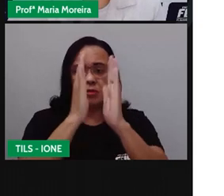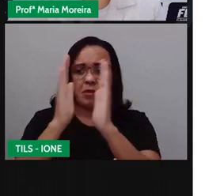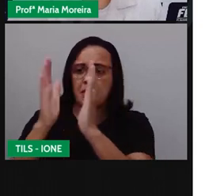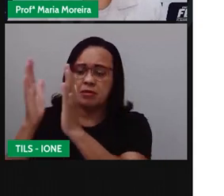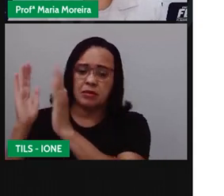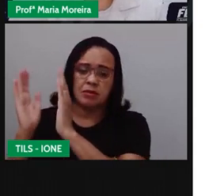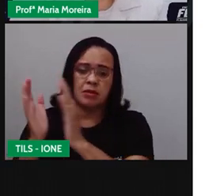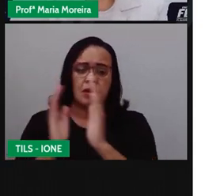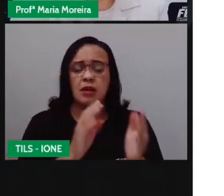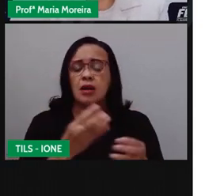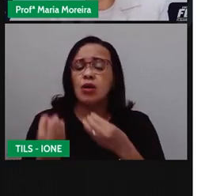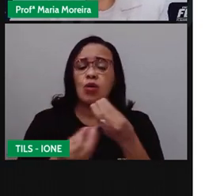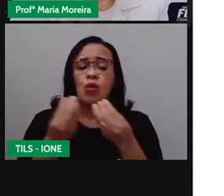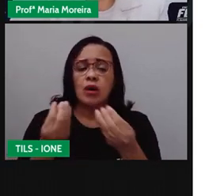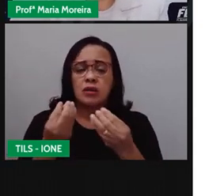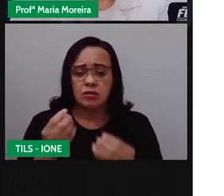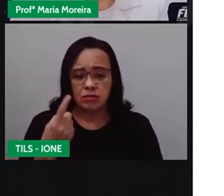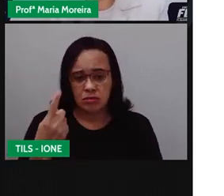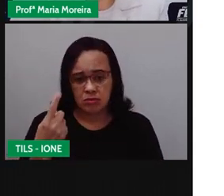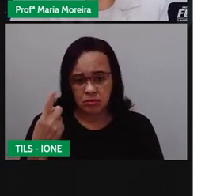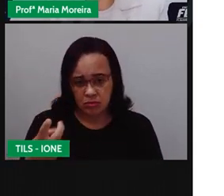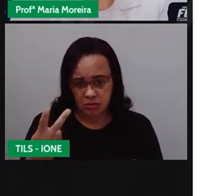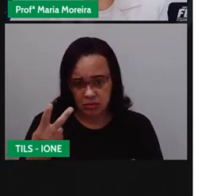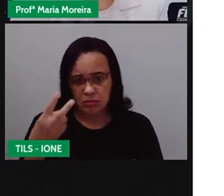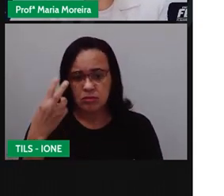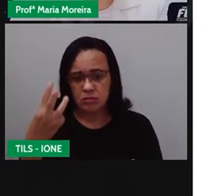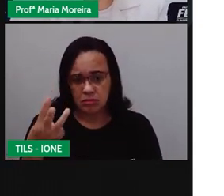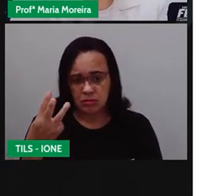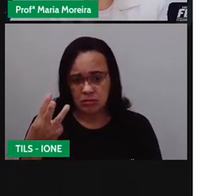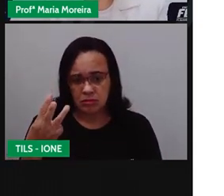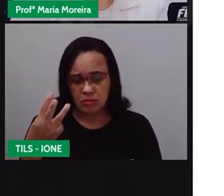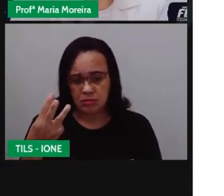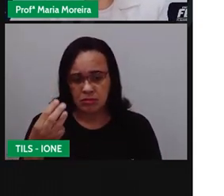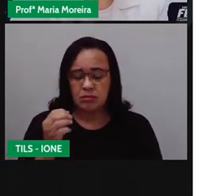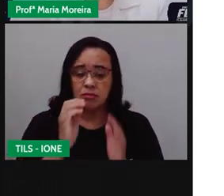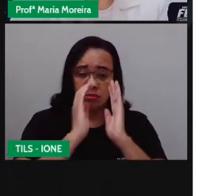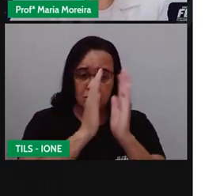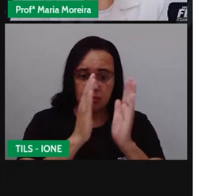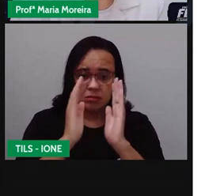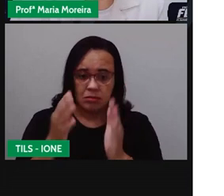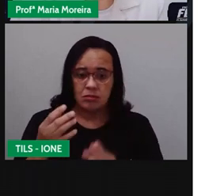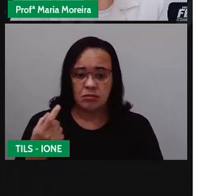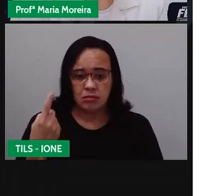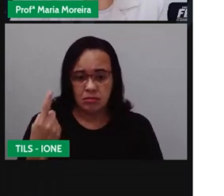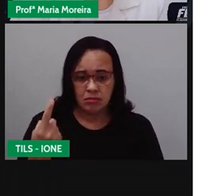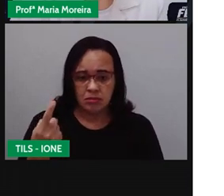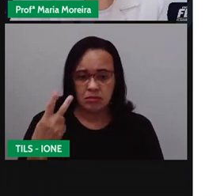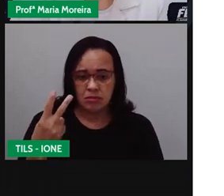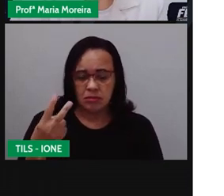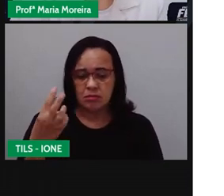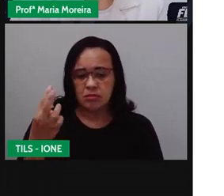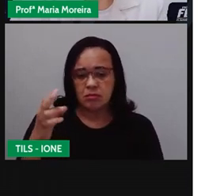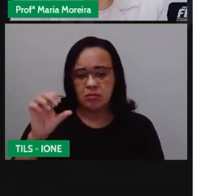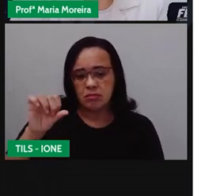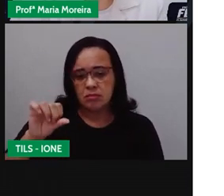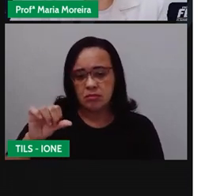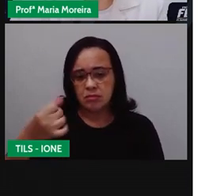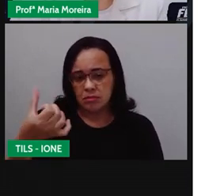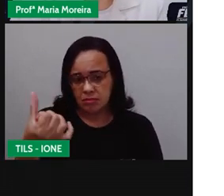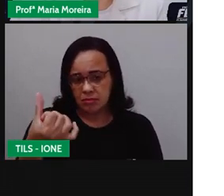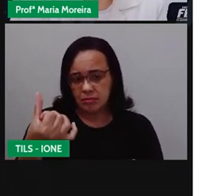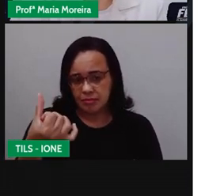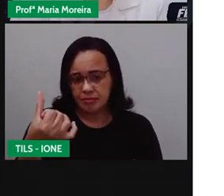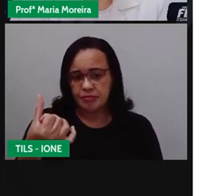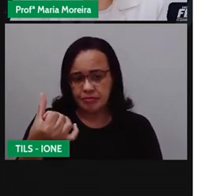pode colocar quantos? Vamos lá. 1, 2, 3. De novo aqui, 4, 5, 6.